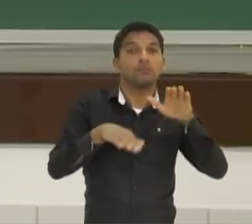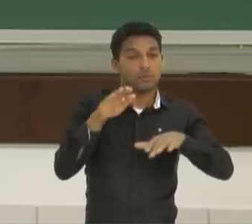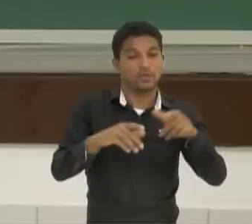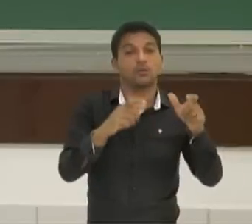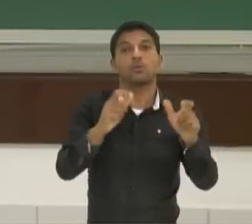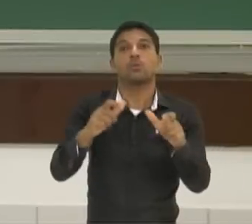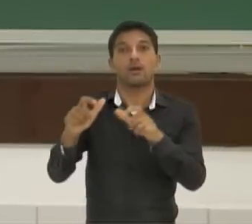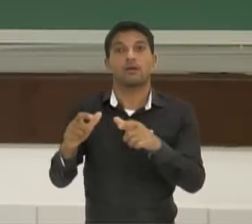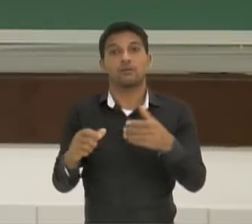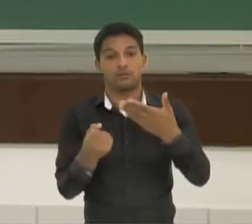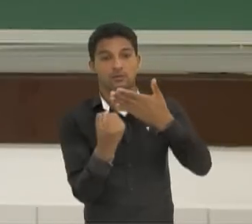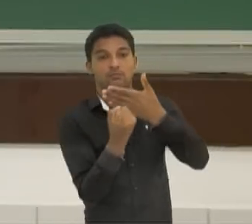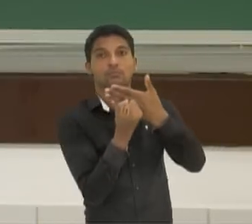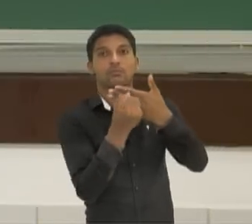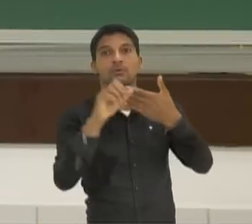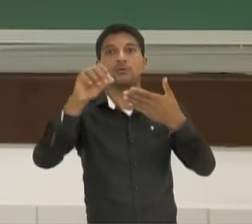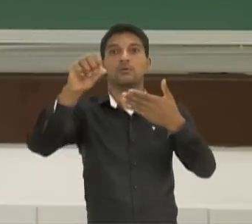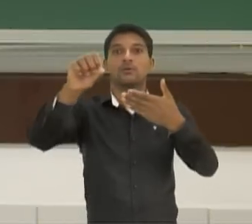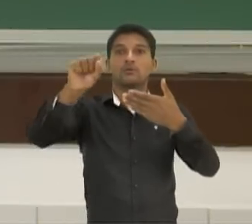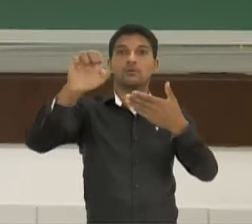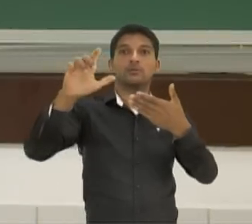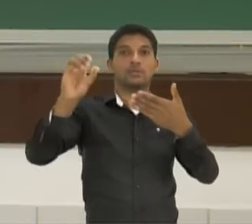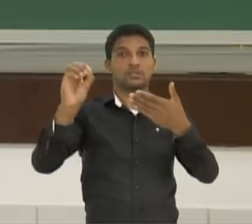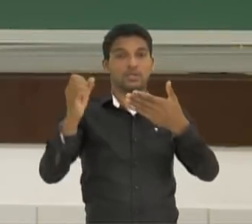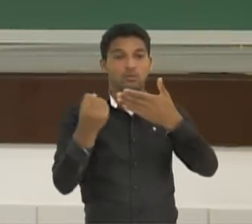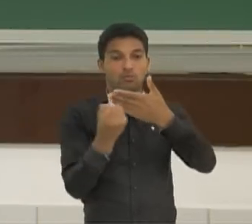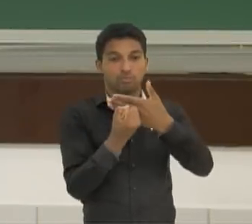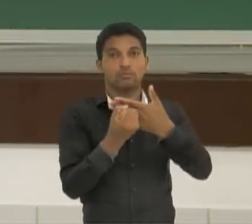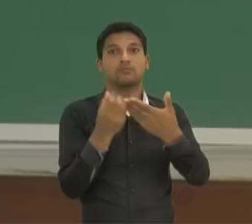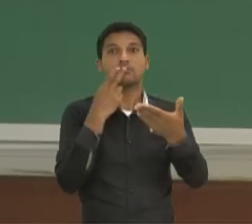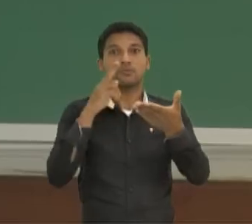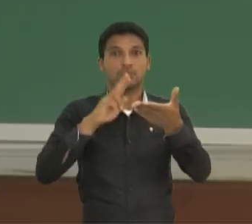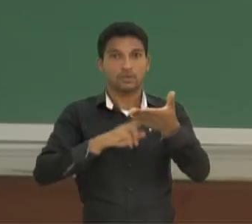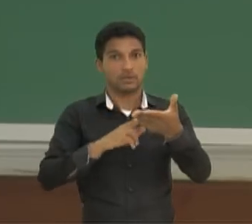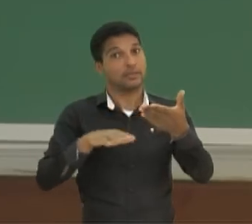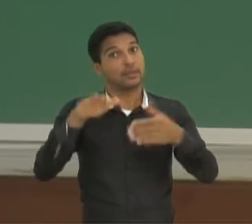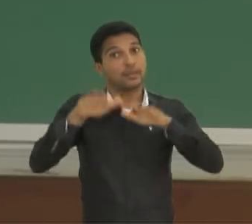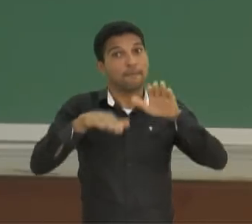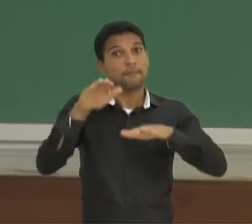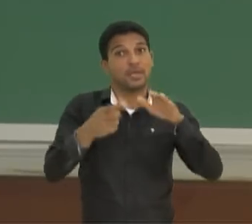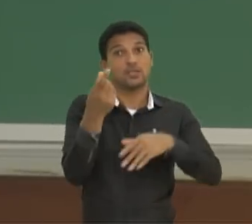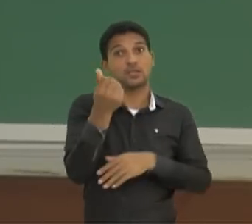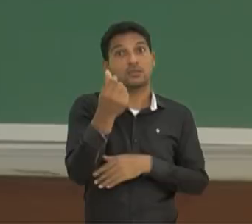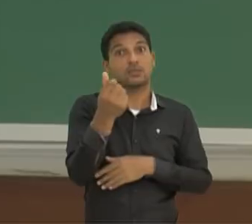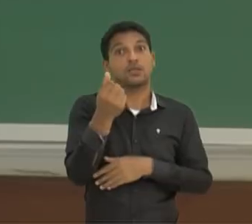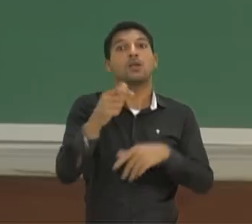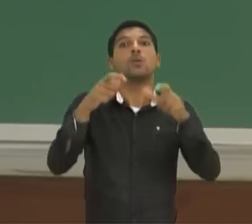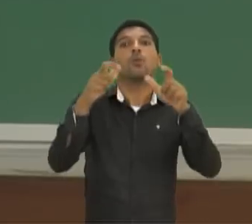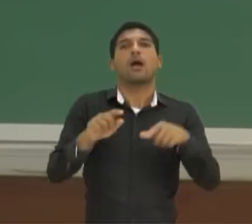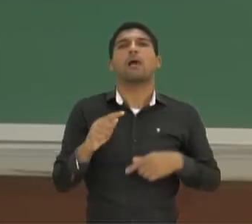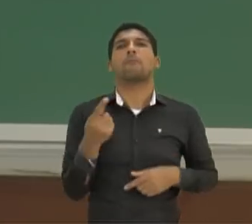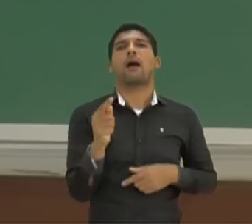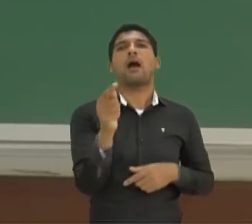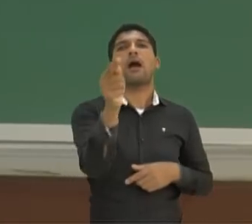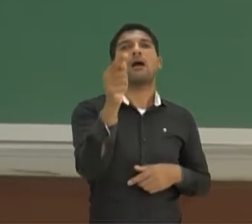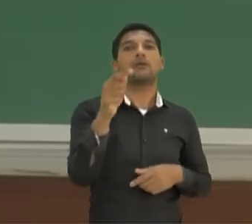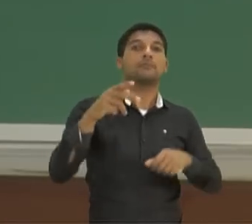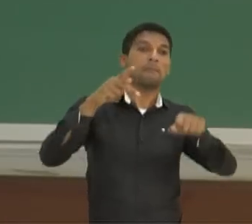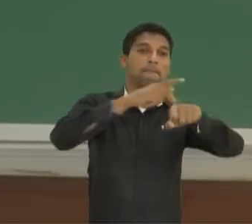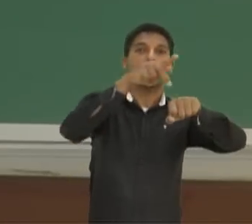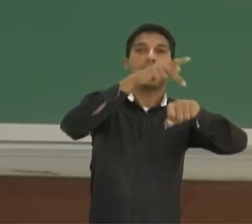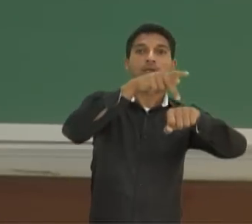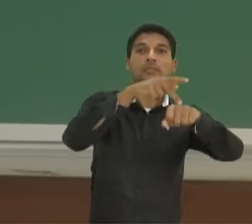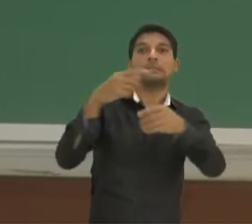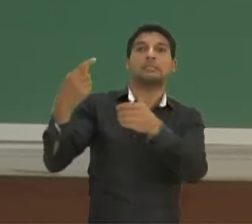com a localidade, né? Então, vocês têm que ter esse conhecimento para vocês, quem sabe, um dia, quando precisarem, vocês já